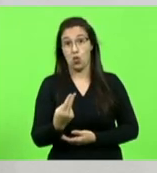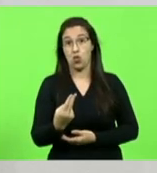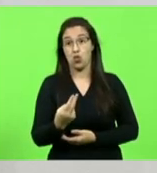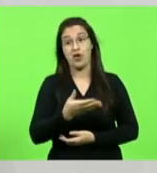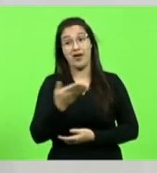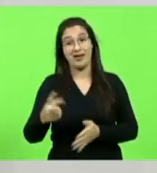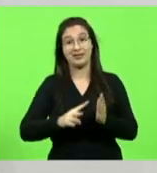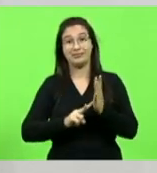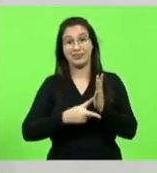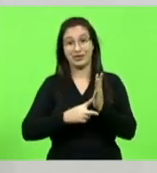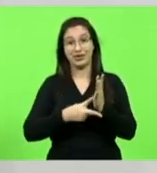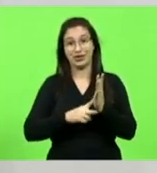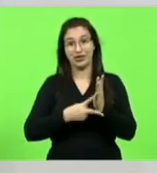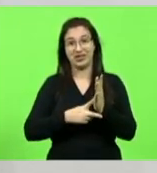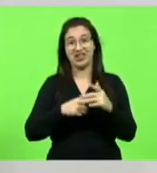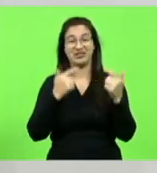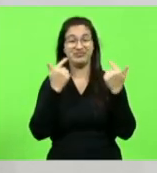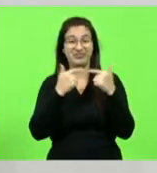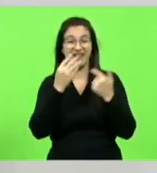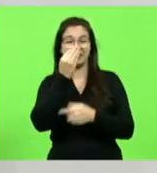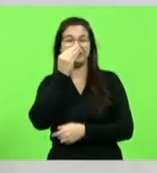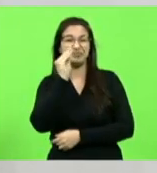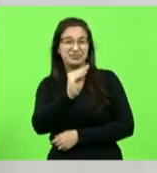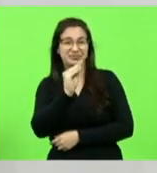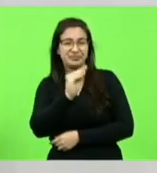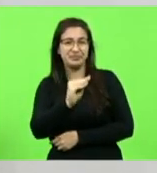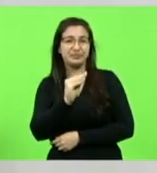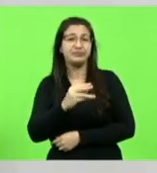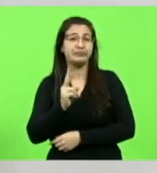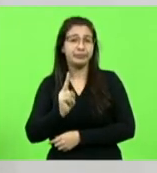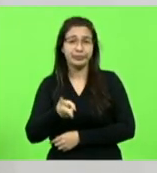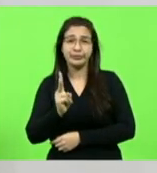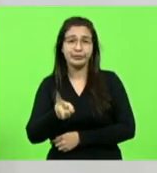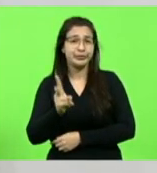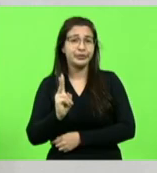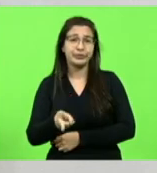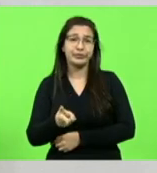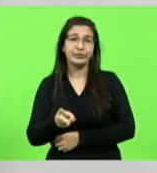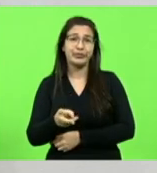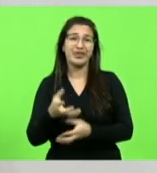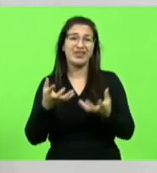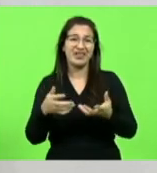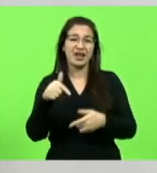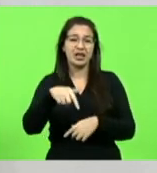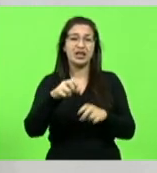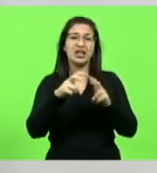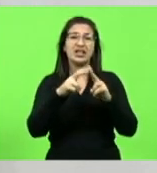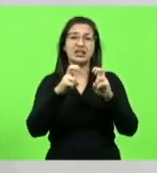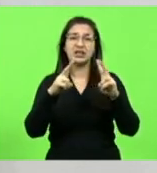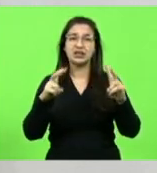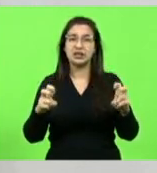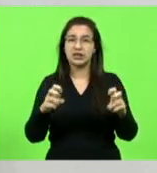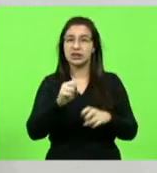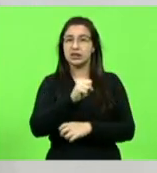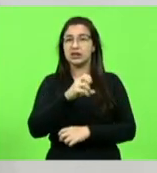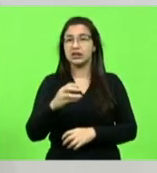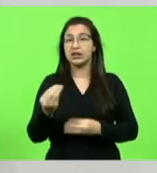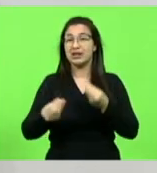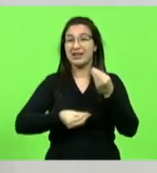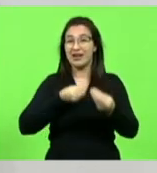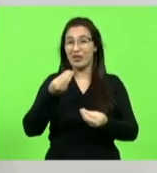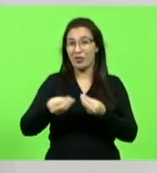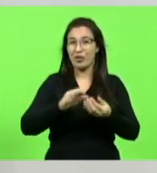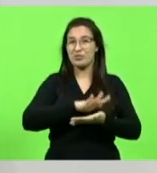justiça, desrespeitando as decisões judiciais, mantendo Santa Catarina como uma cidade refém de